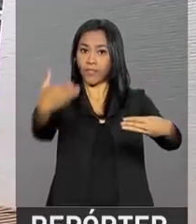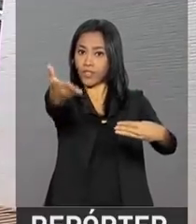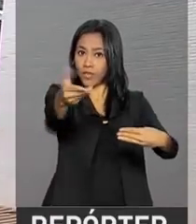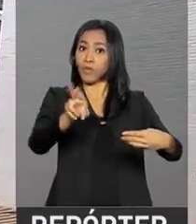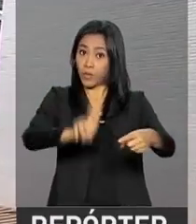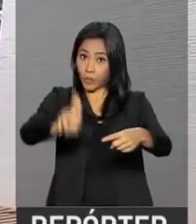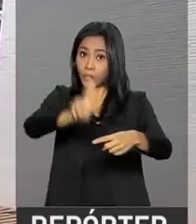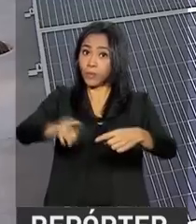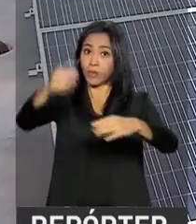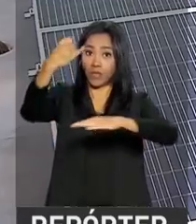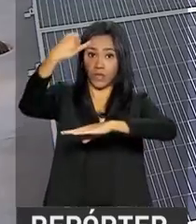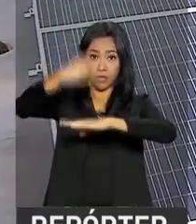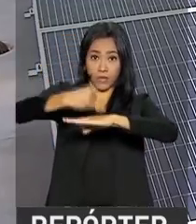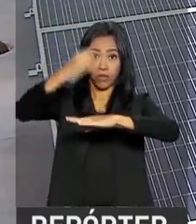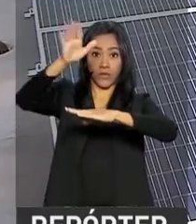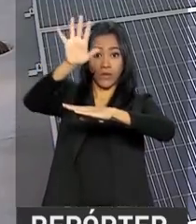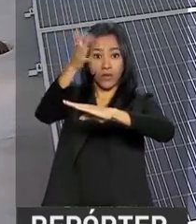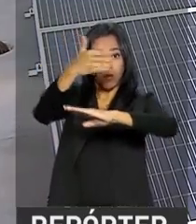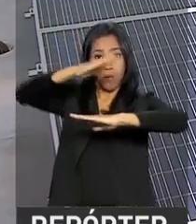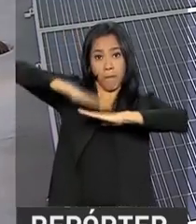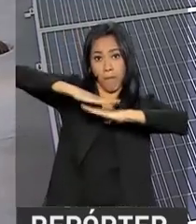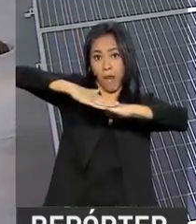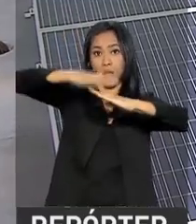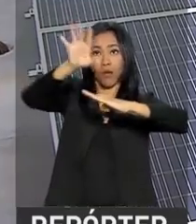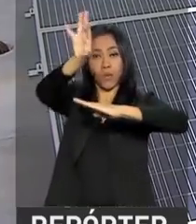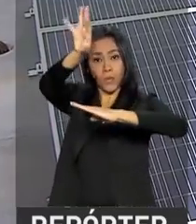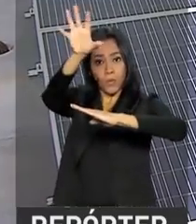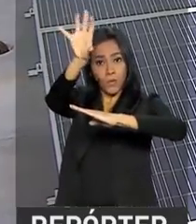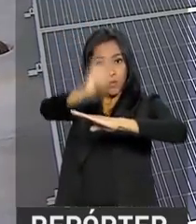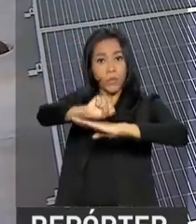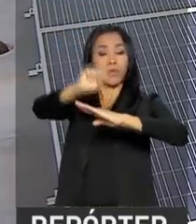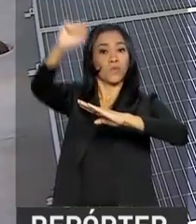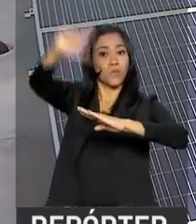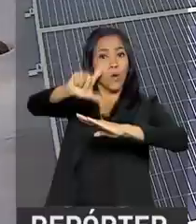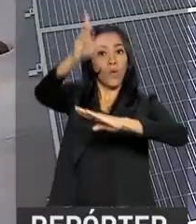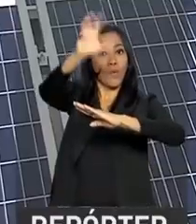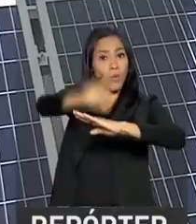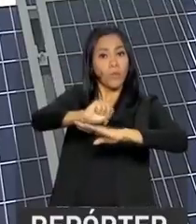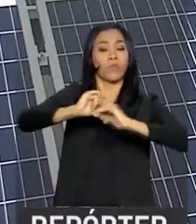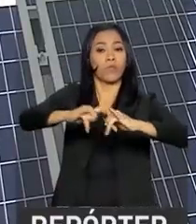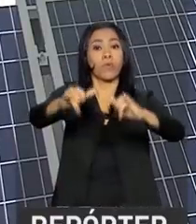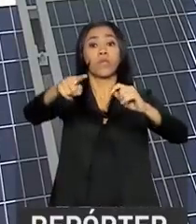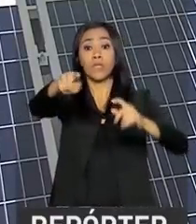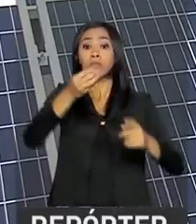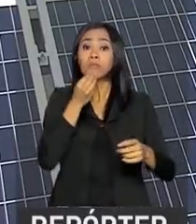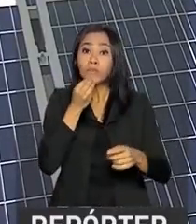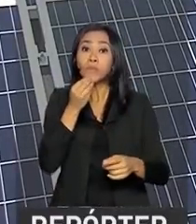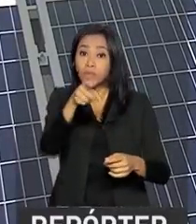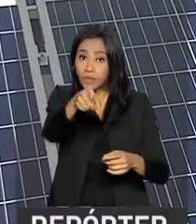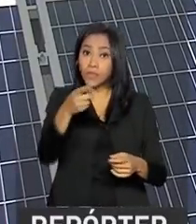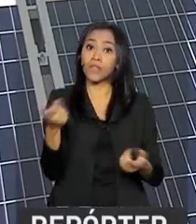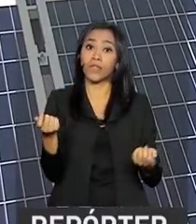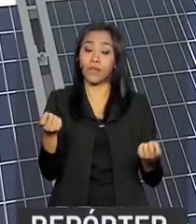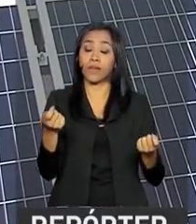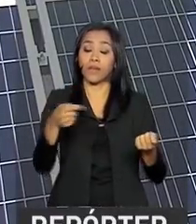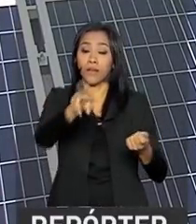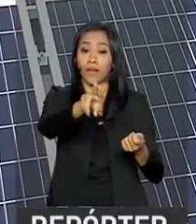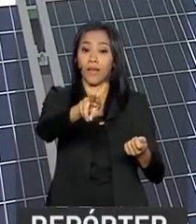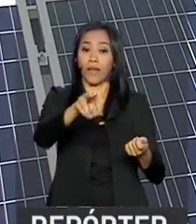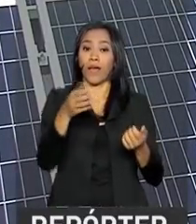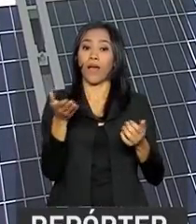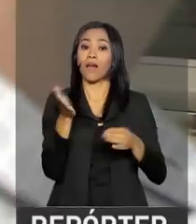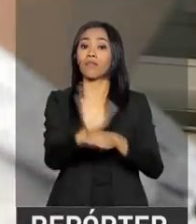as conexões de micro e mini geração de energia instalados hoje no país poderiam abastecer uma cidade com 350 mil